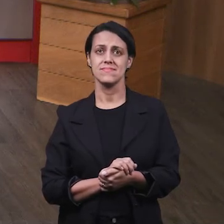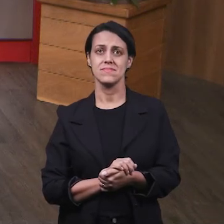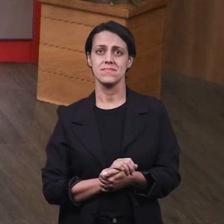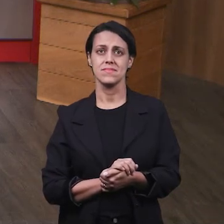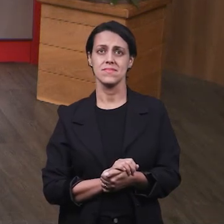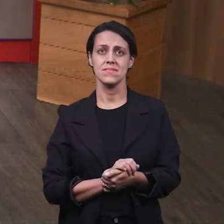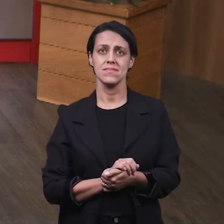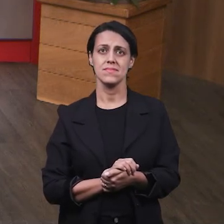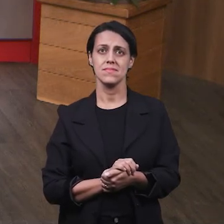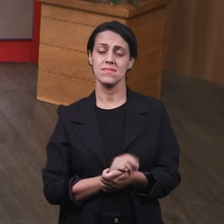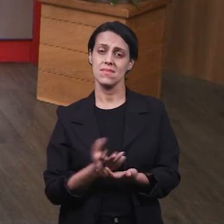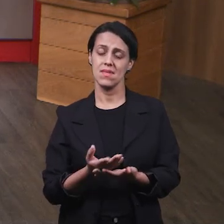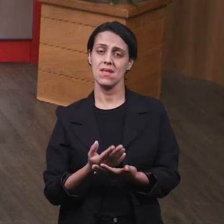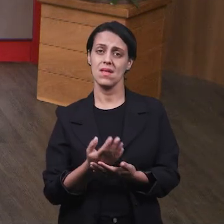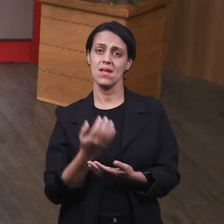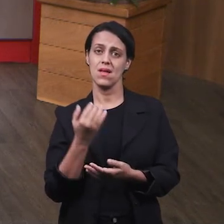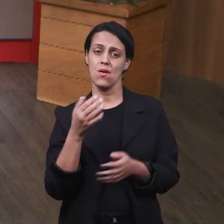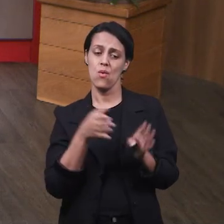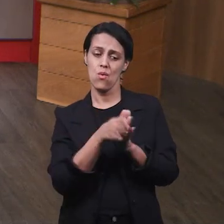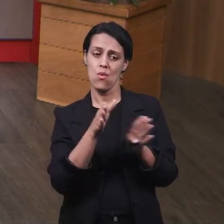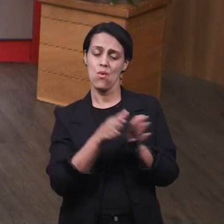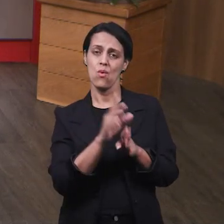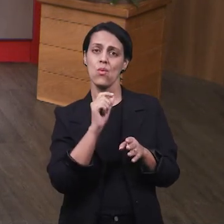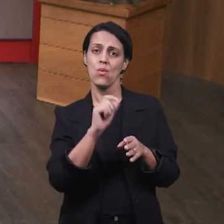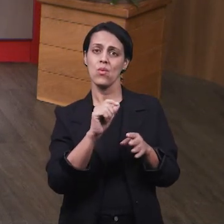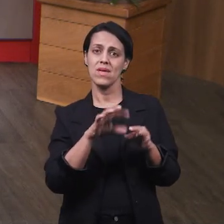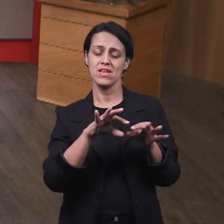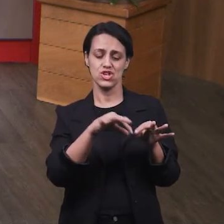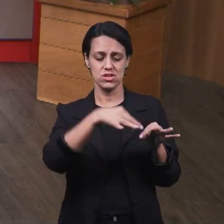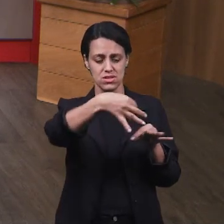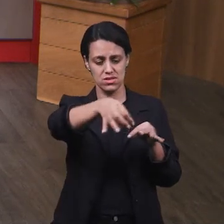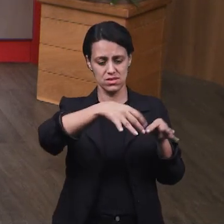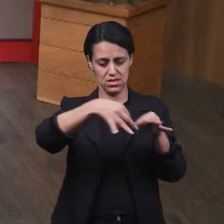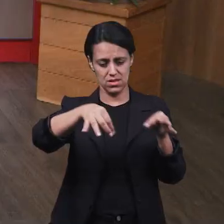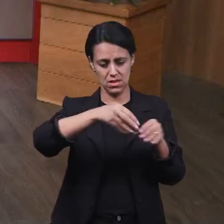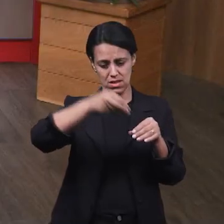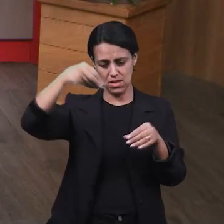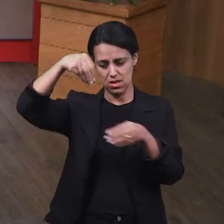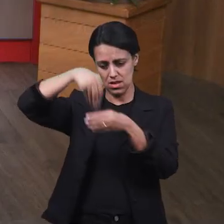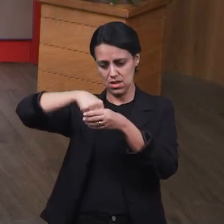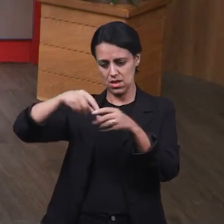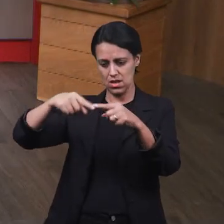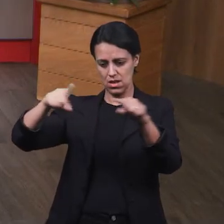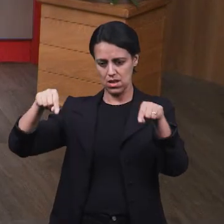geladeira. O recomendado é descartá-los e transferir os alimentos para